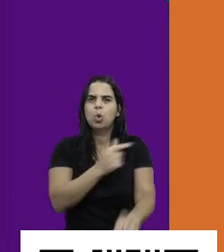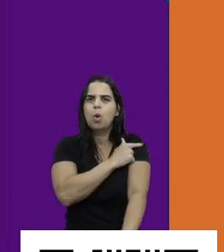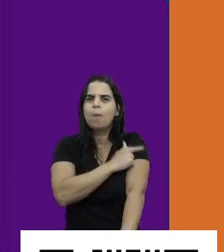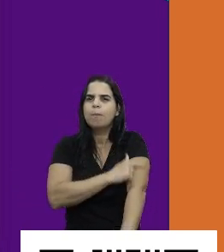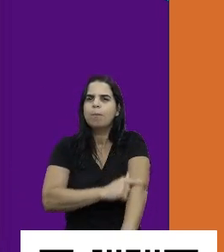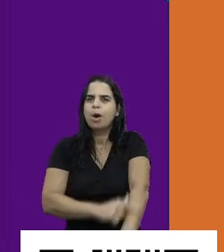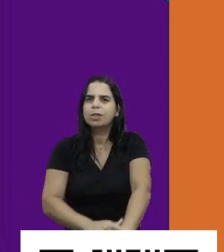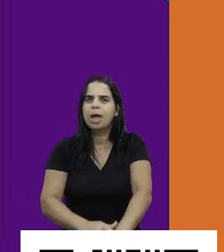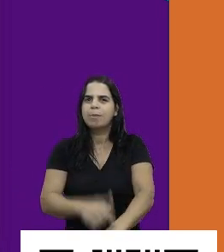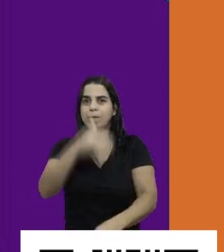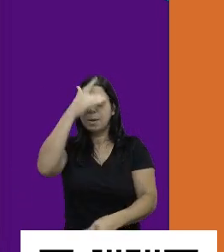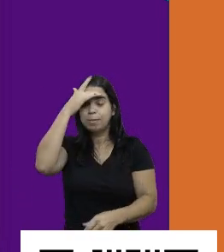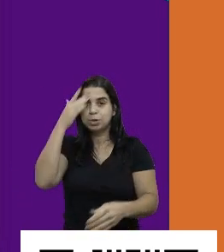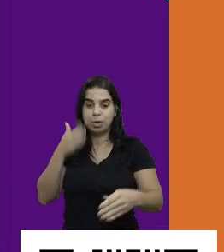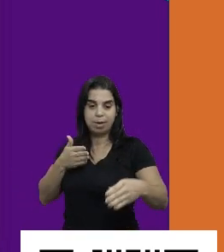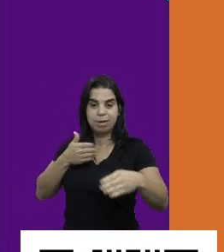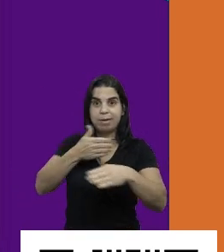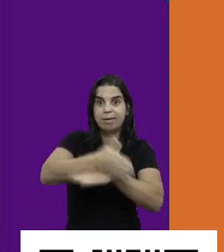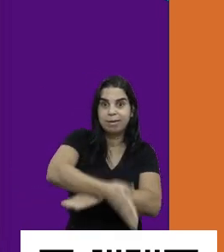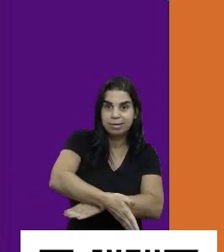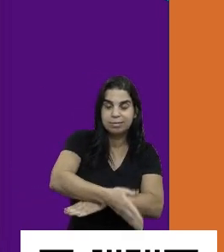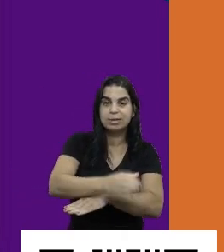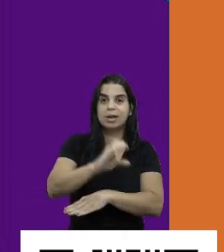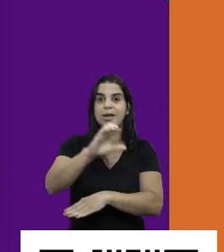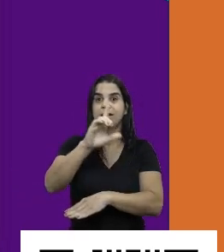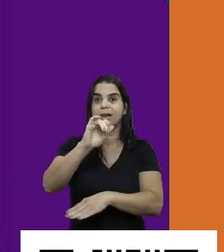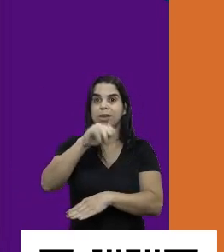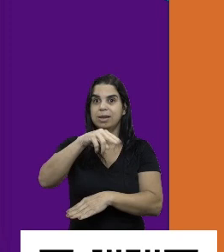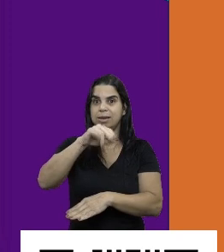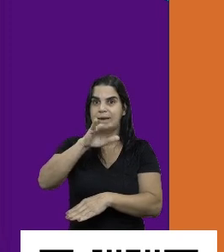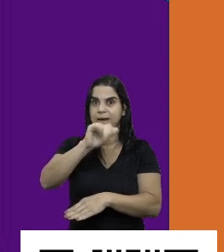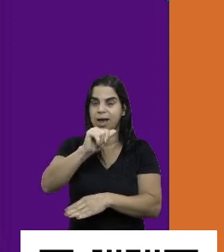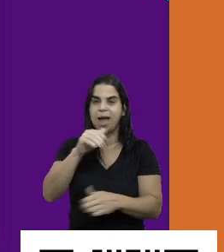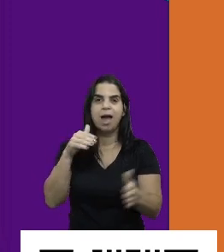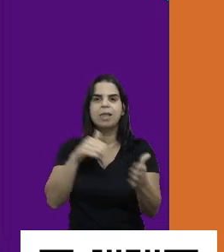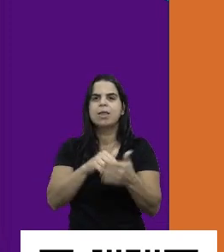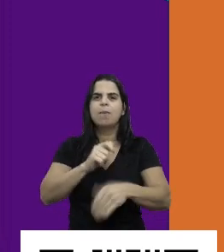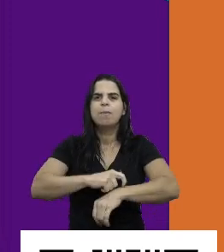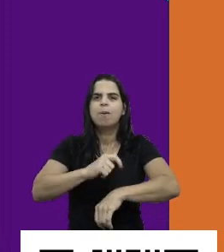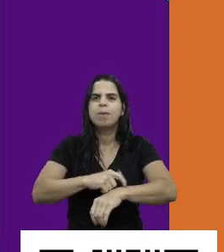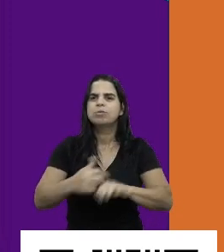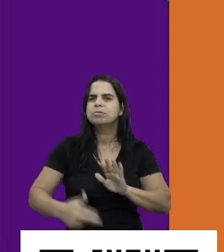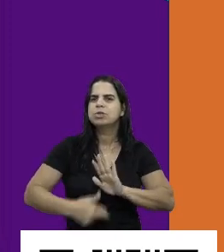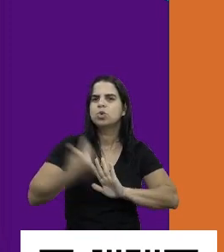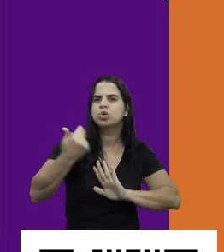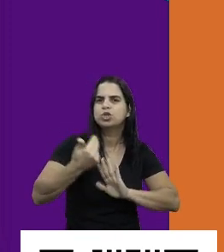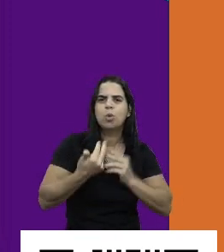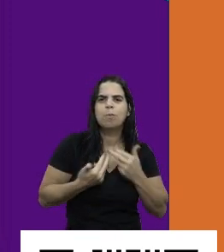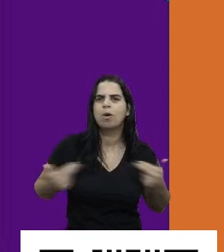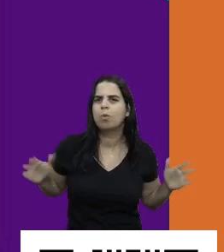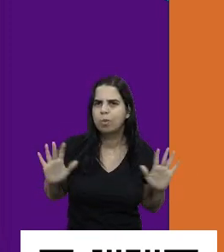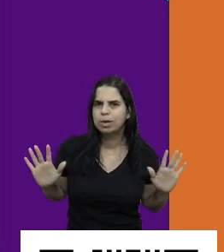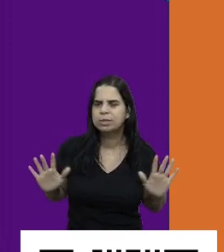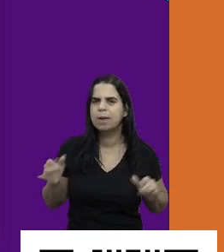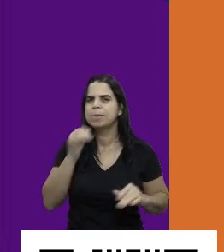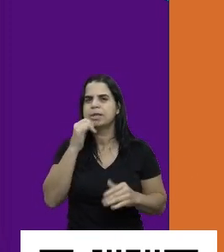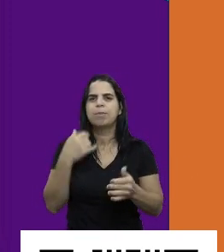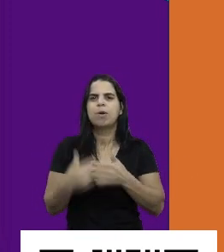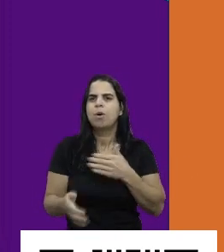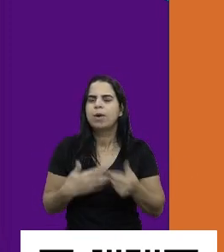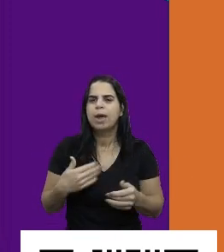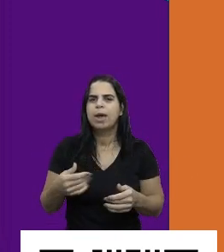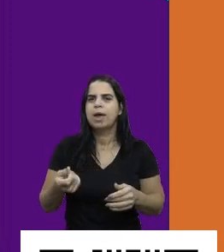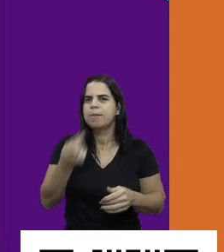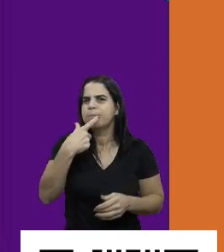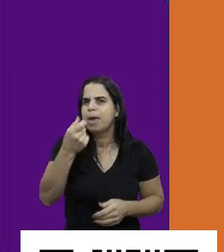o paciente entra numa clínica até o momento ele vai fazer uma cirurgia alguma coisa nesse sentido a cada medicamento cada